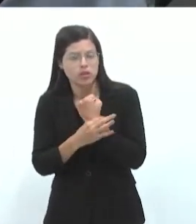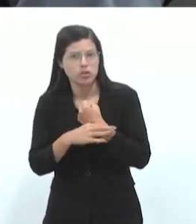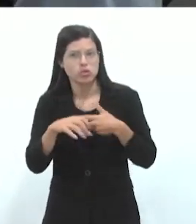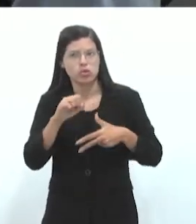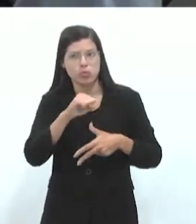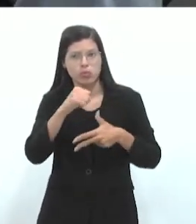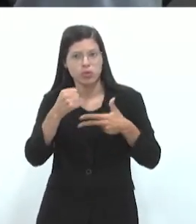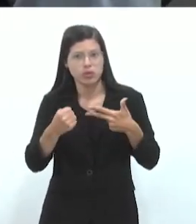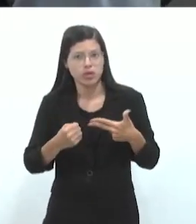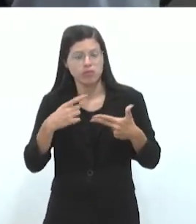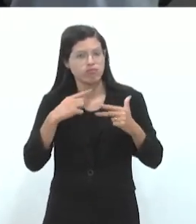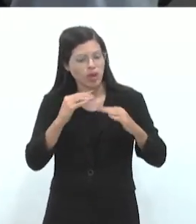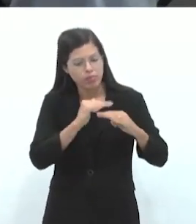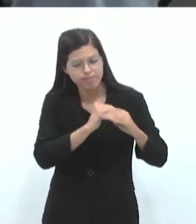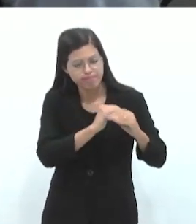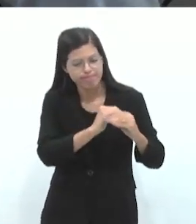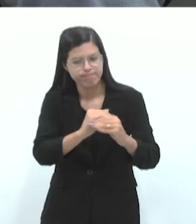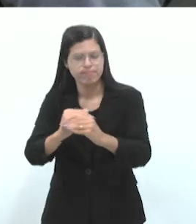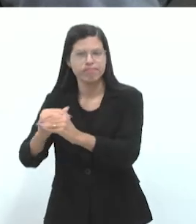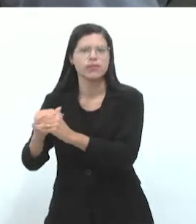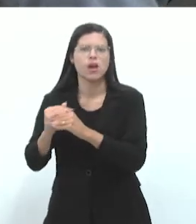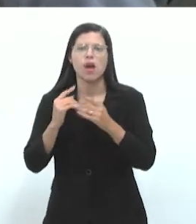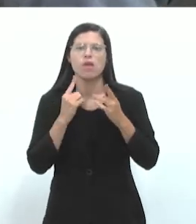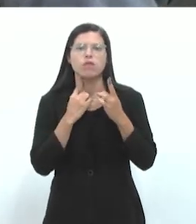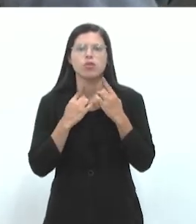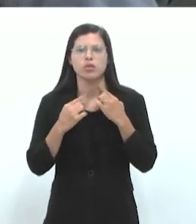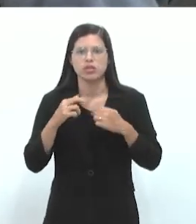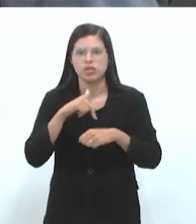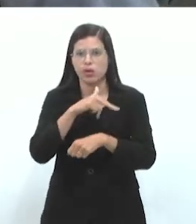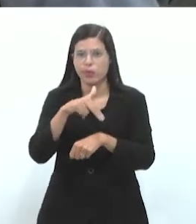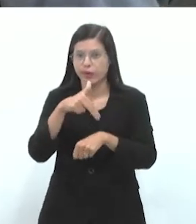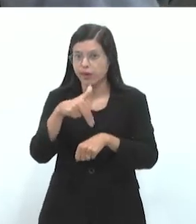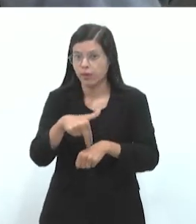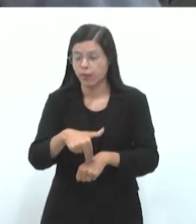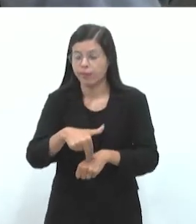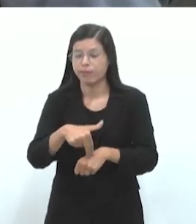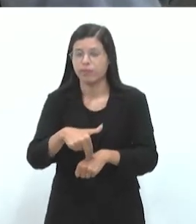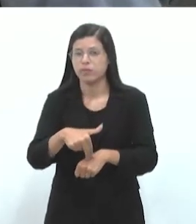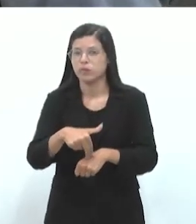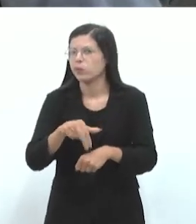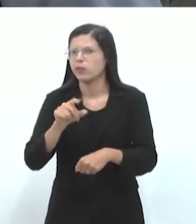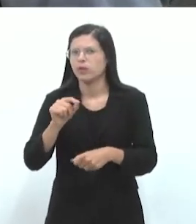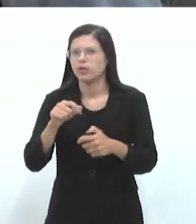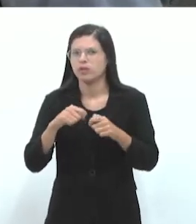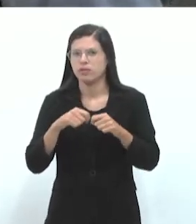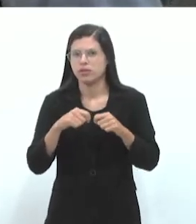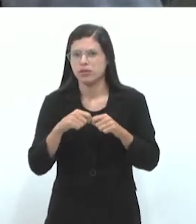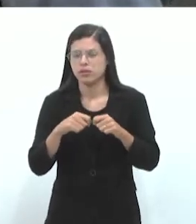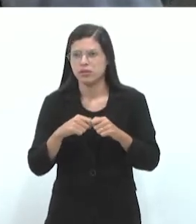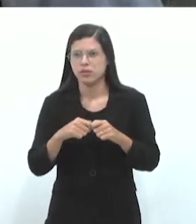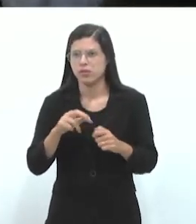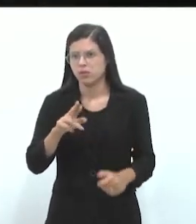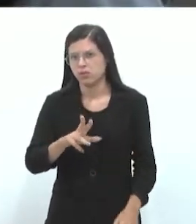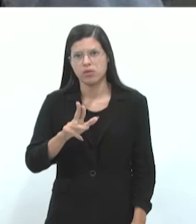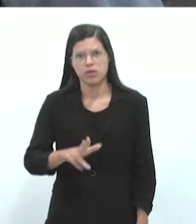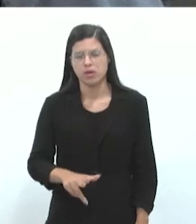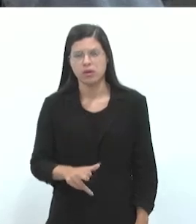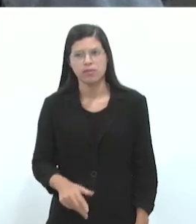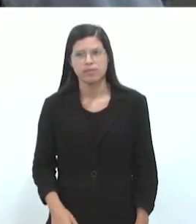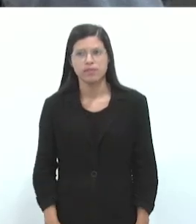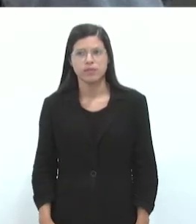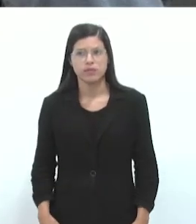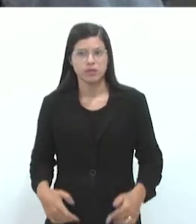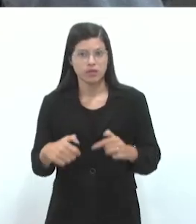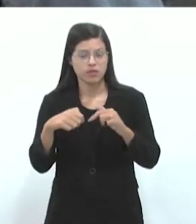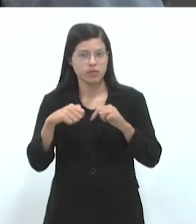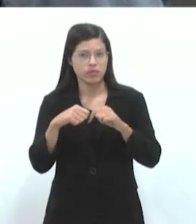expressem uniformemente a vontade da União. O que está se fazendo aqui não é isso. Está se